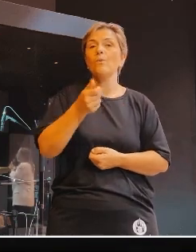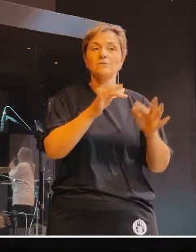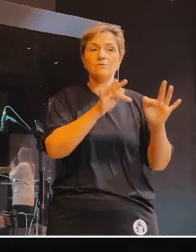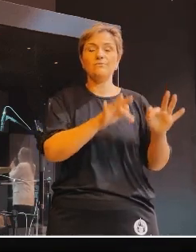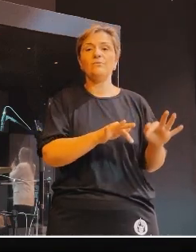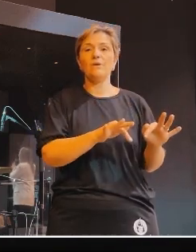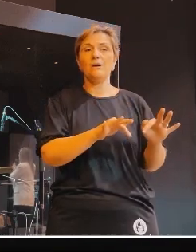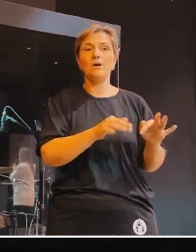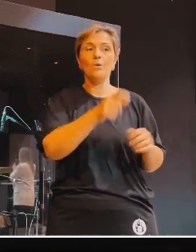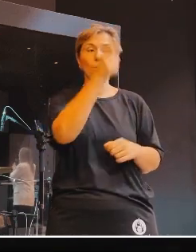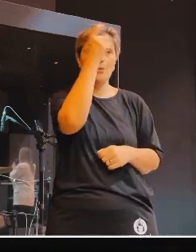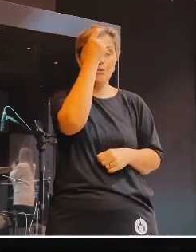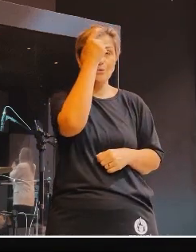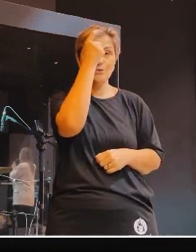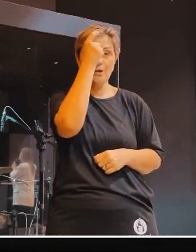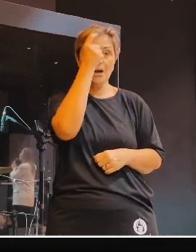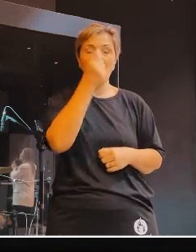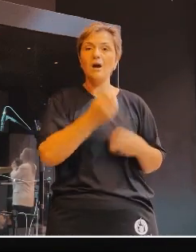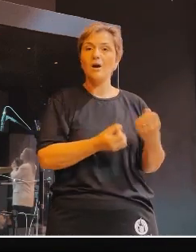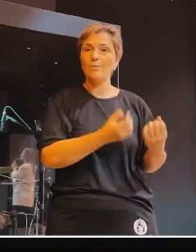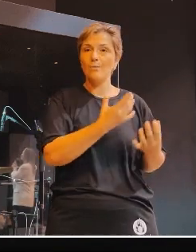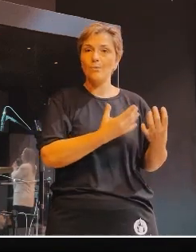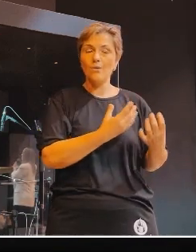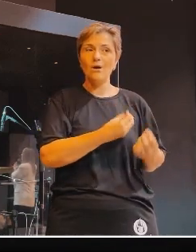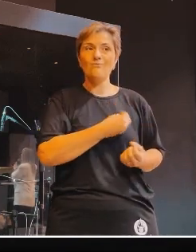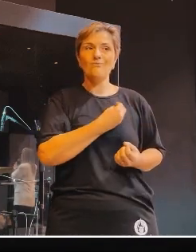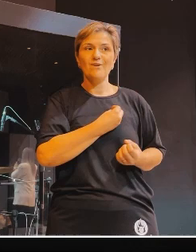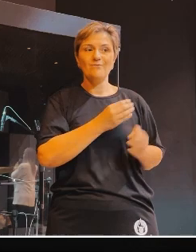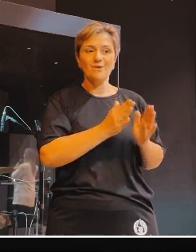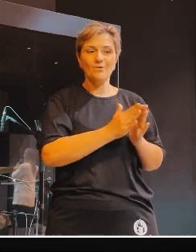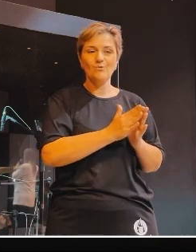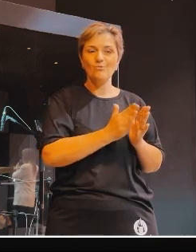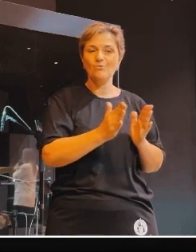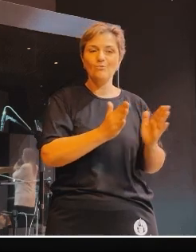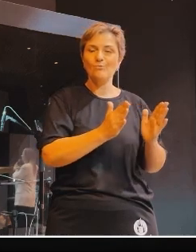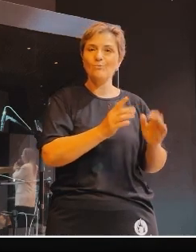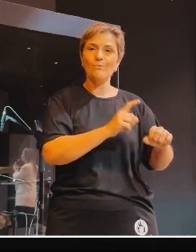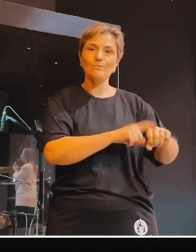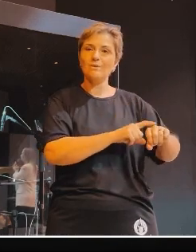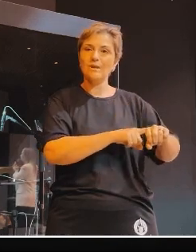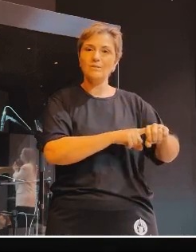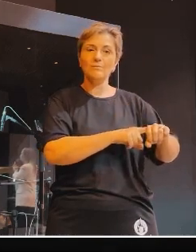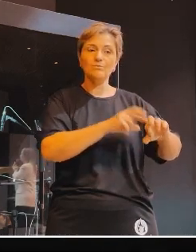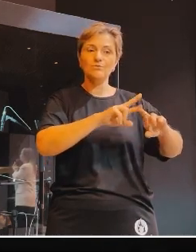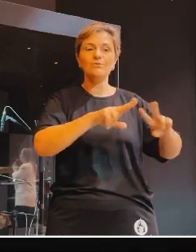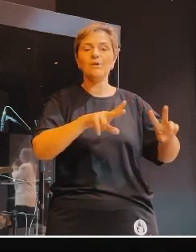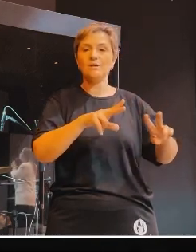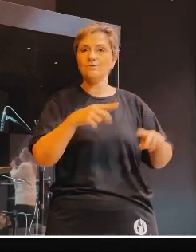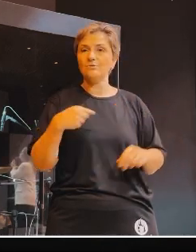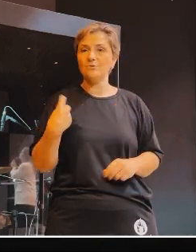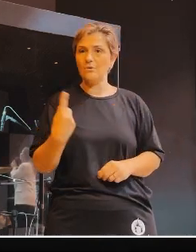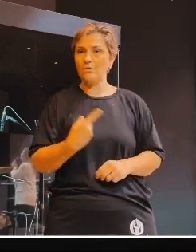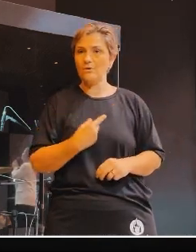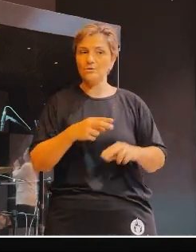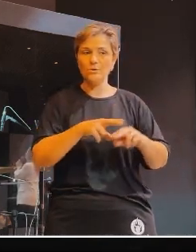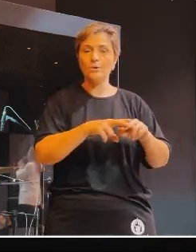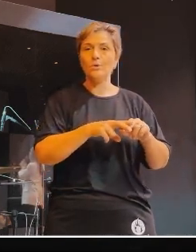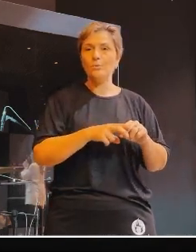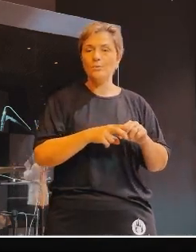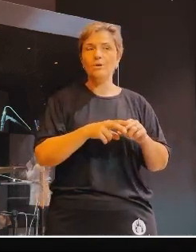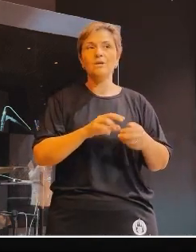O diabo vive em uma fração de tempo que não é o nosso tempo. Por isso não